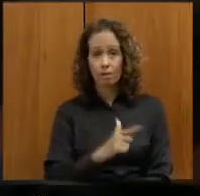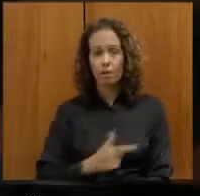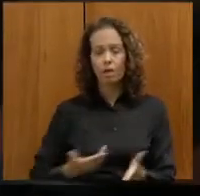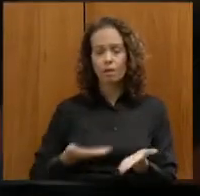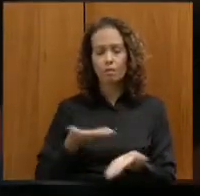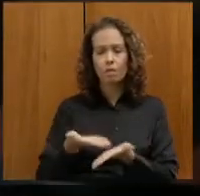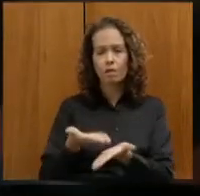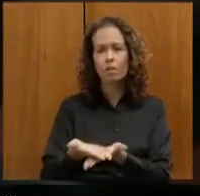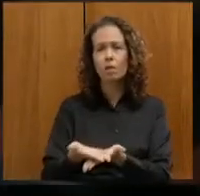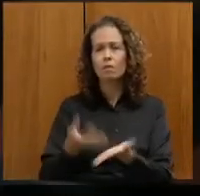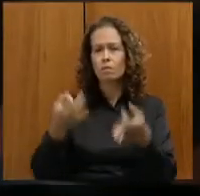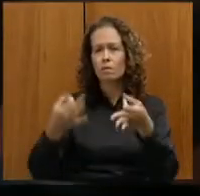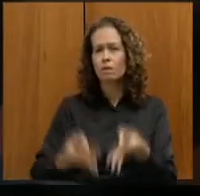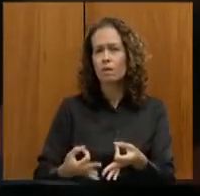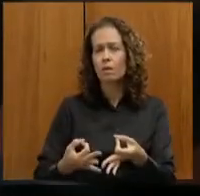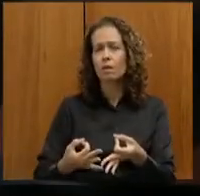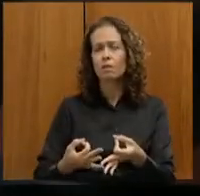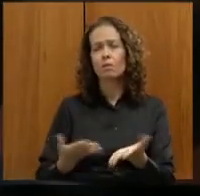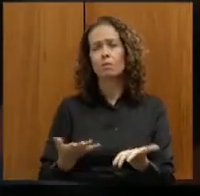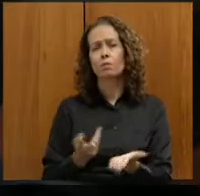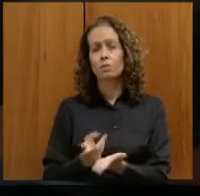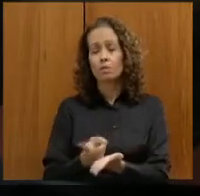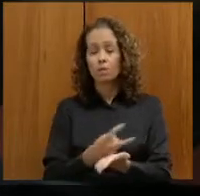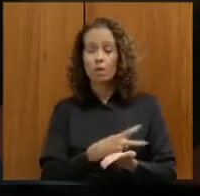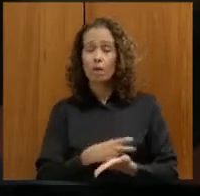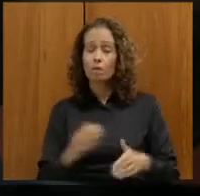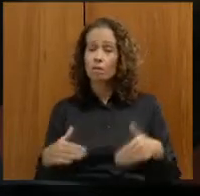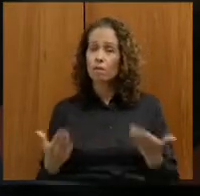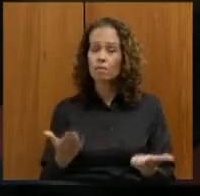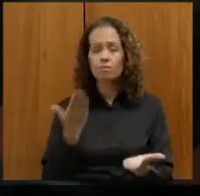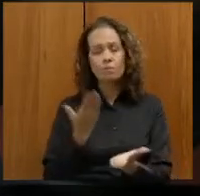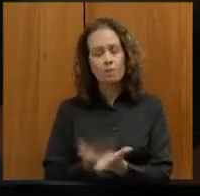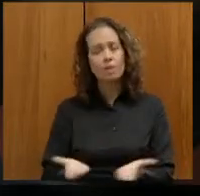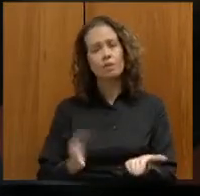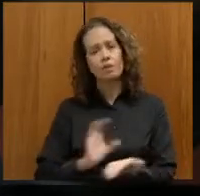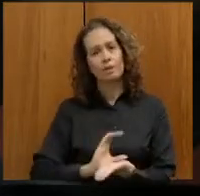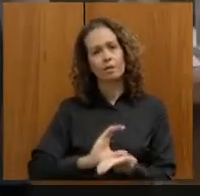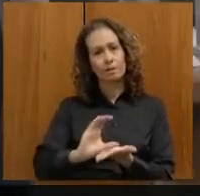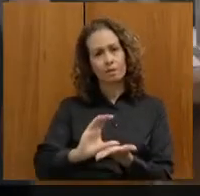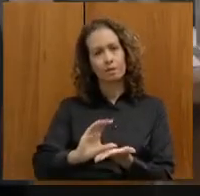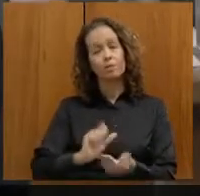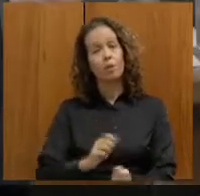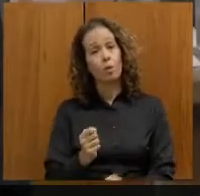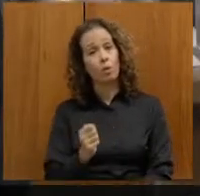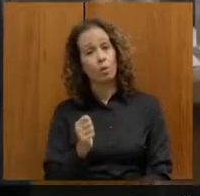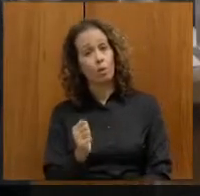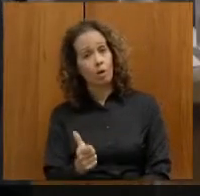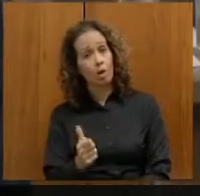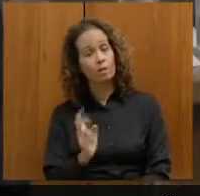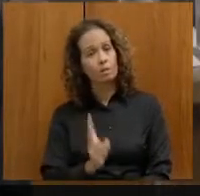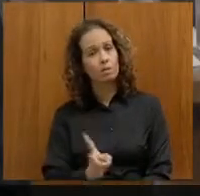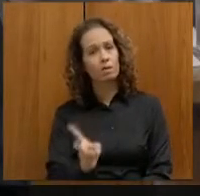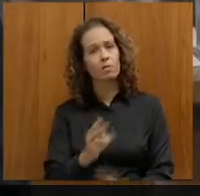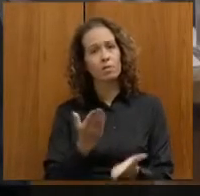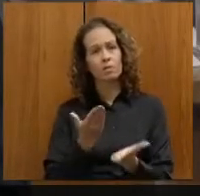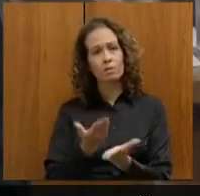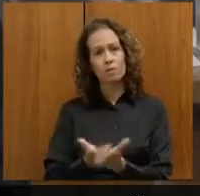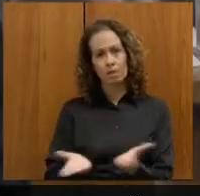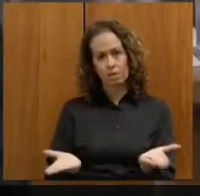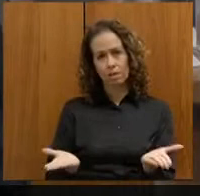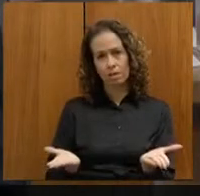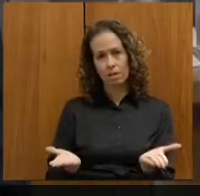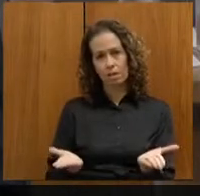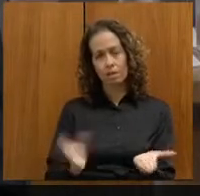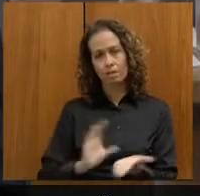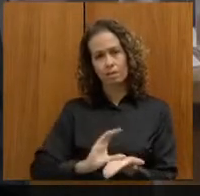tratamento adequado tributário você certamente perderá este investimento ou quase sempre perderá este